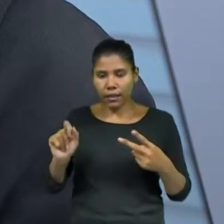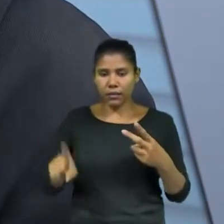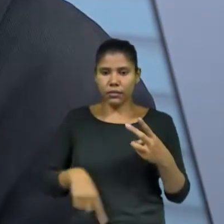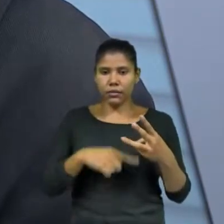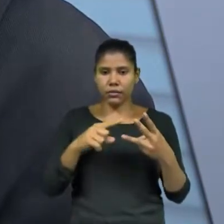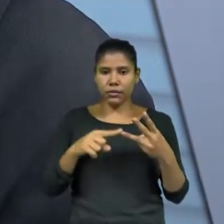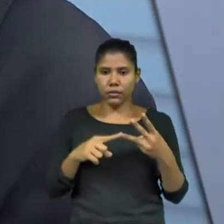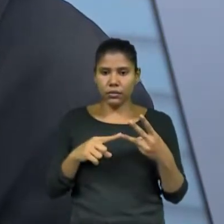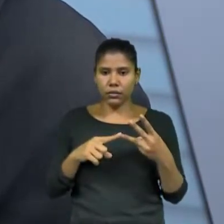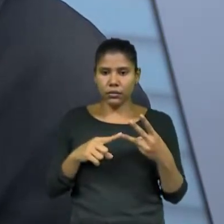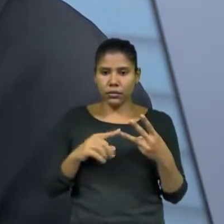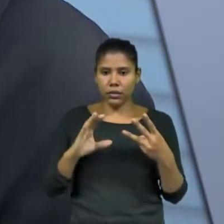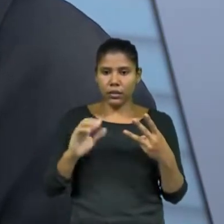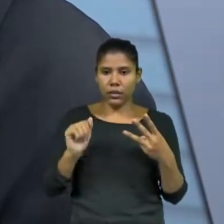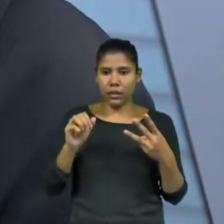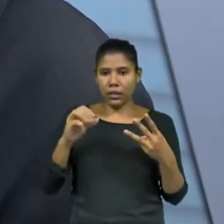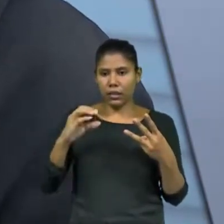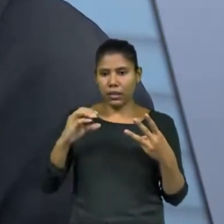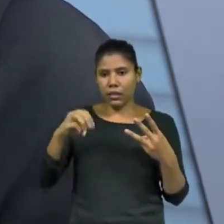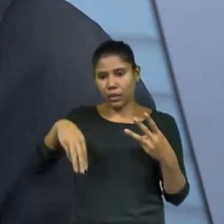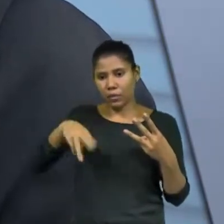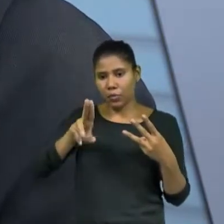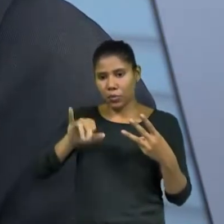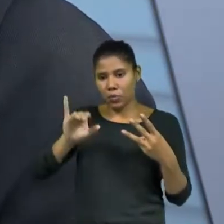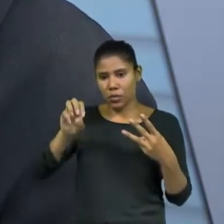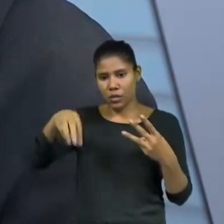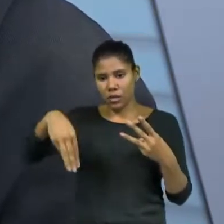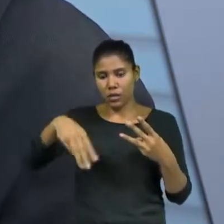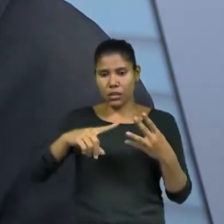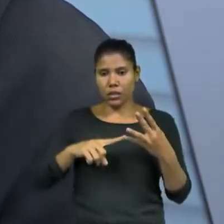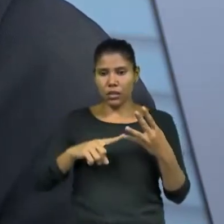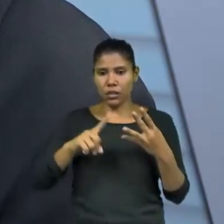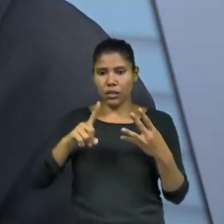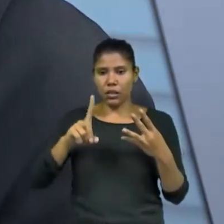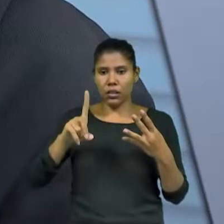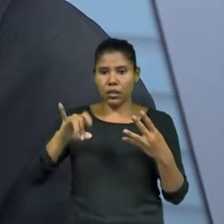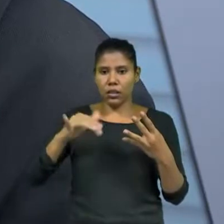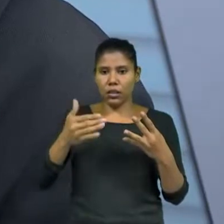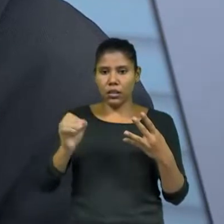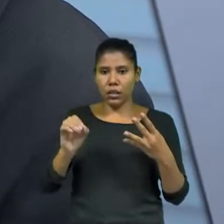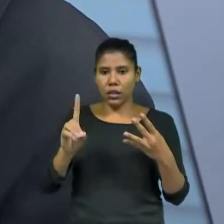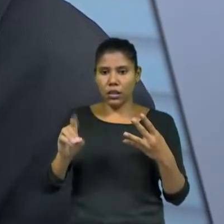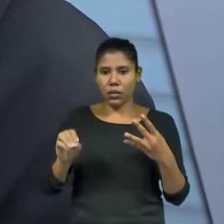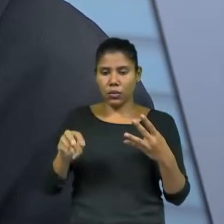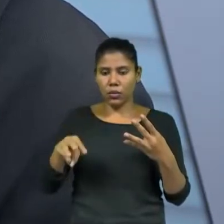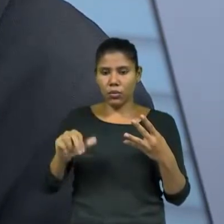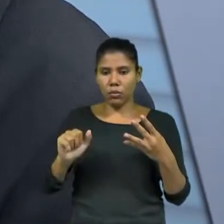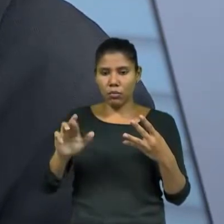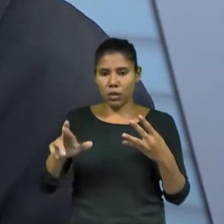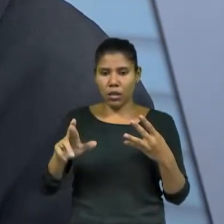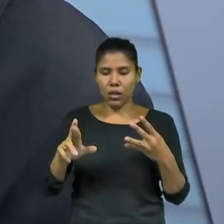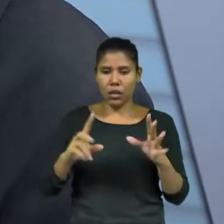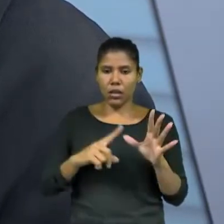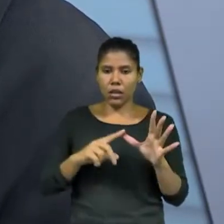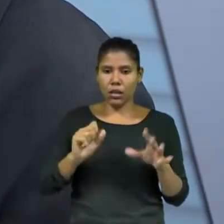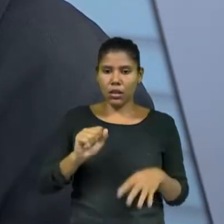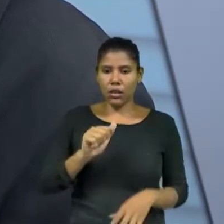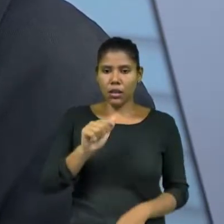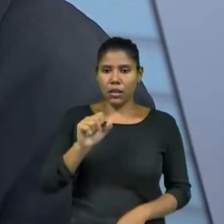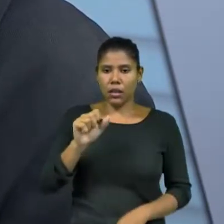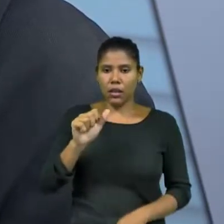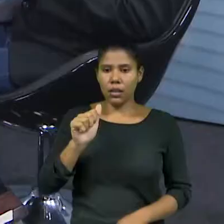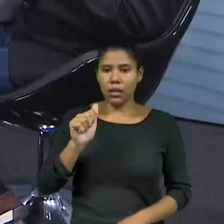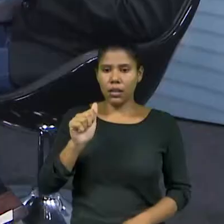onde é, Neoenergia. Camucim, Dragão do Mar, que é da Quer, Alfa, Costa Nordeste, Asa Branca, Sopro do Ceará,